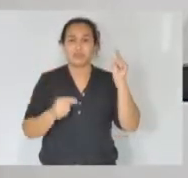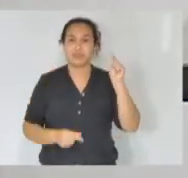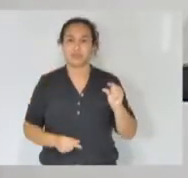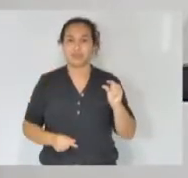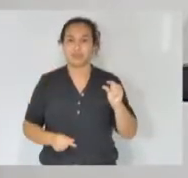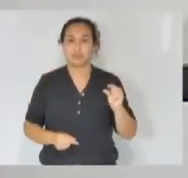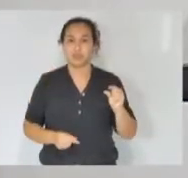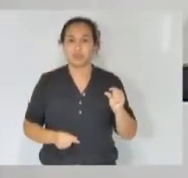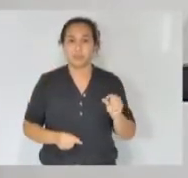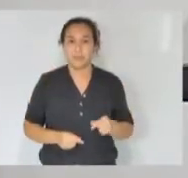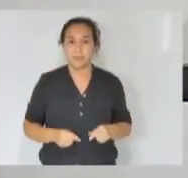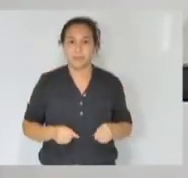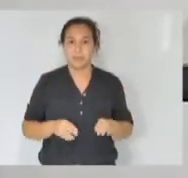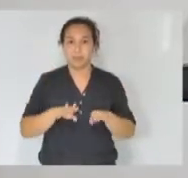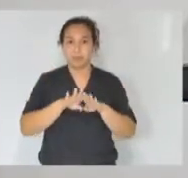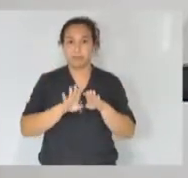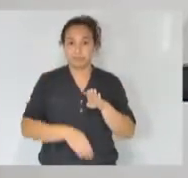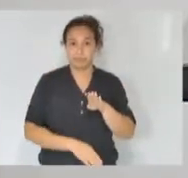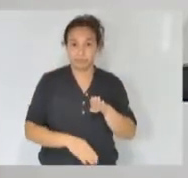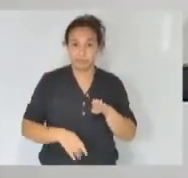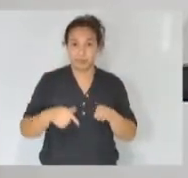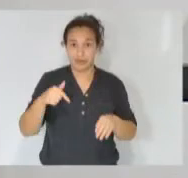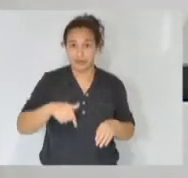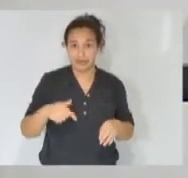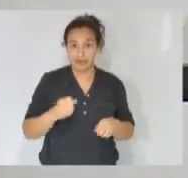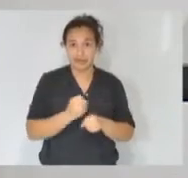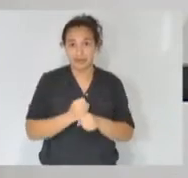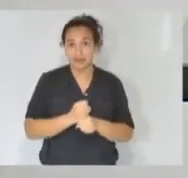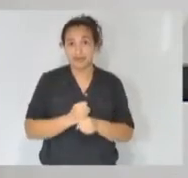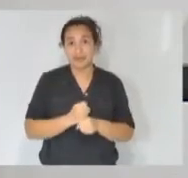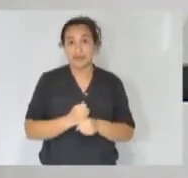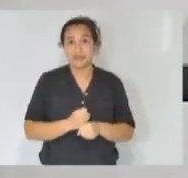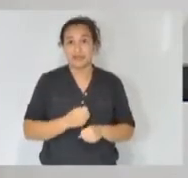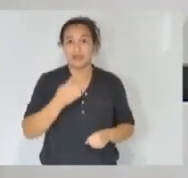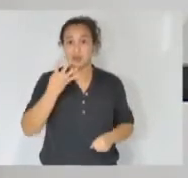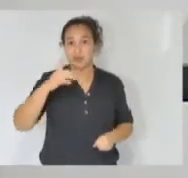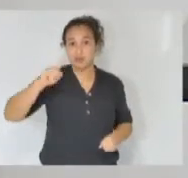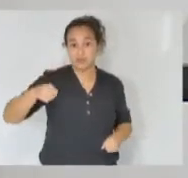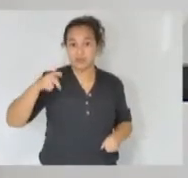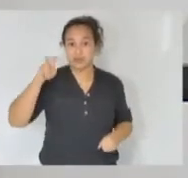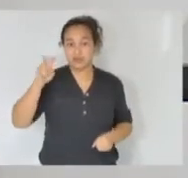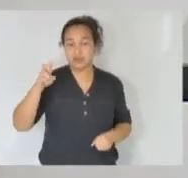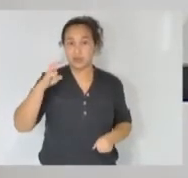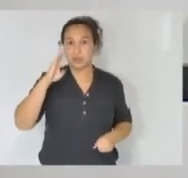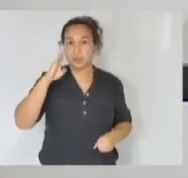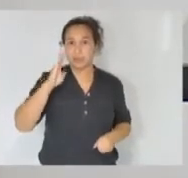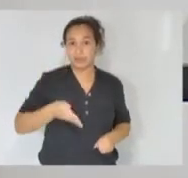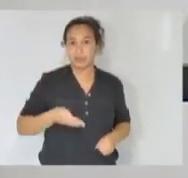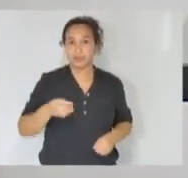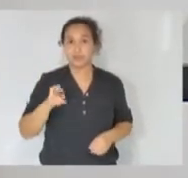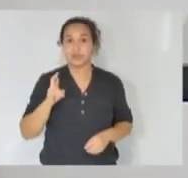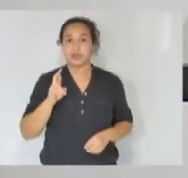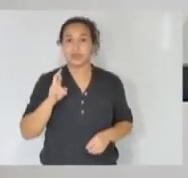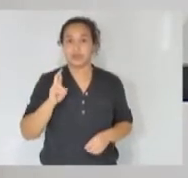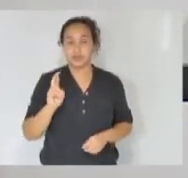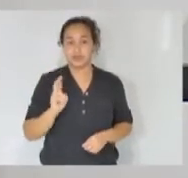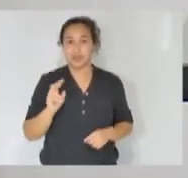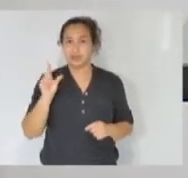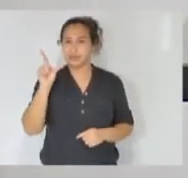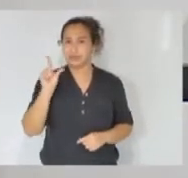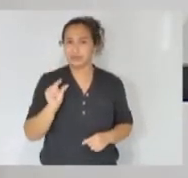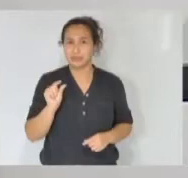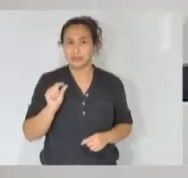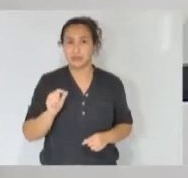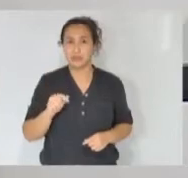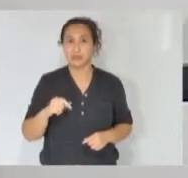o déficit contratado para esse ano é de 4,5 bilhões de reais. Isso é muito pouco. Enquanto